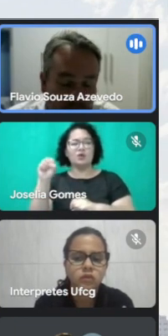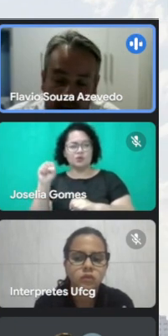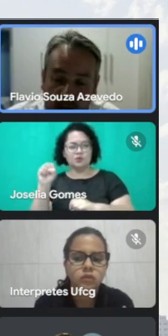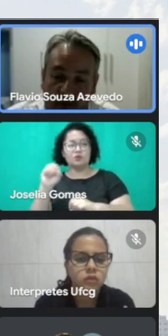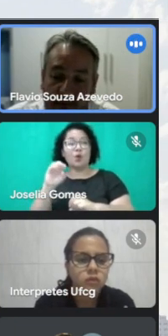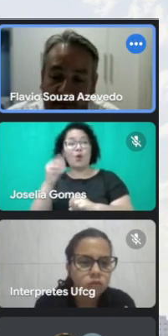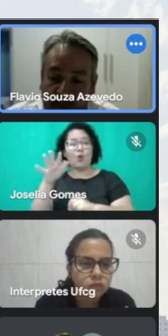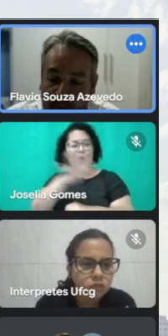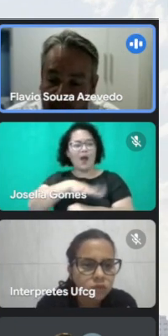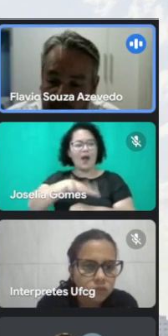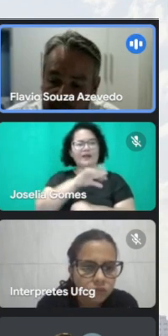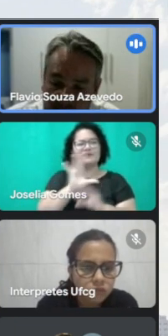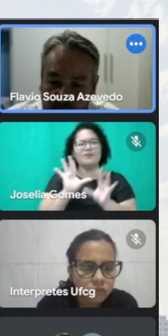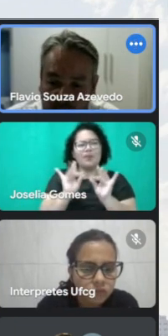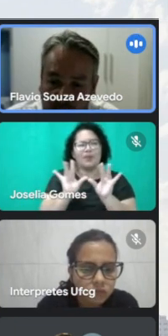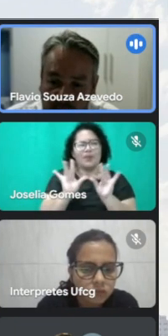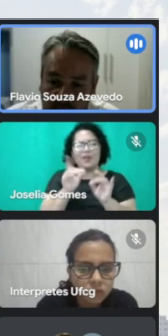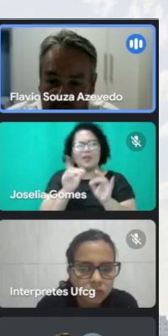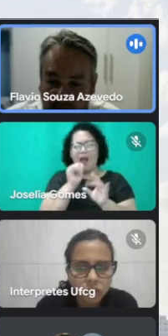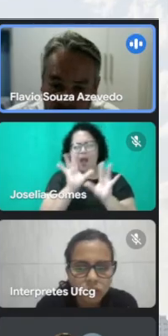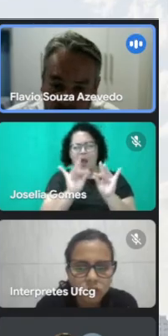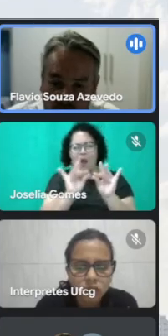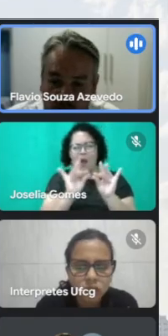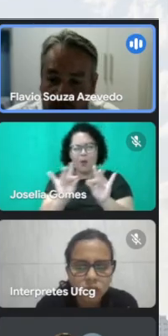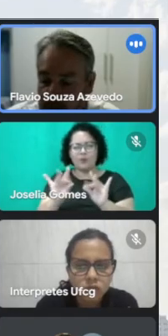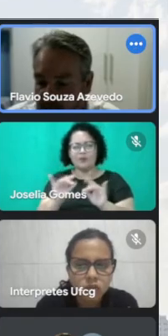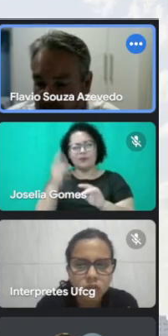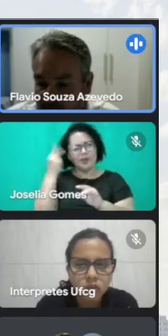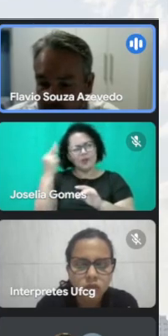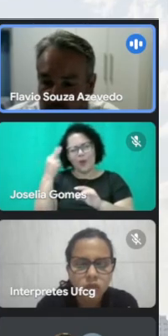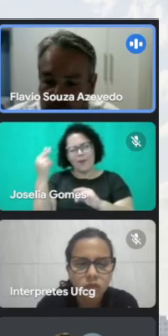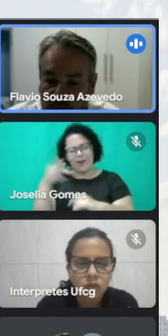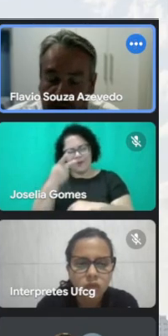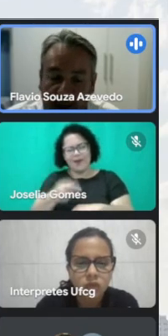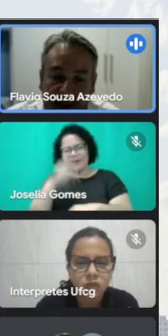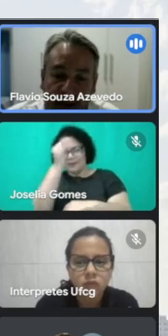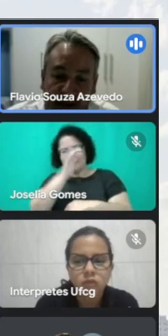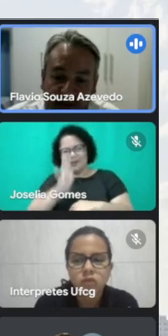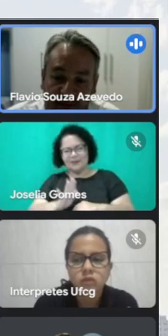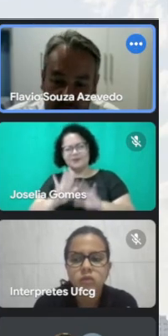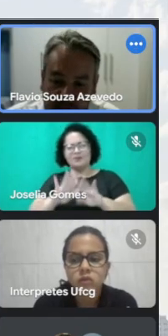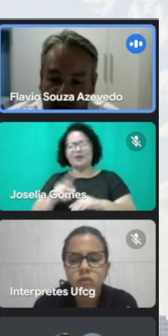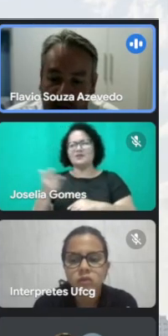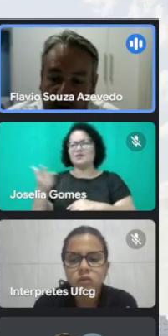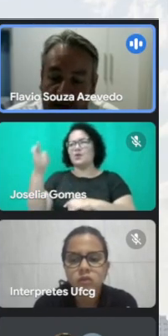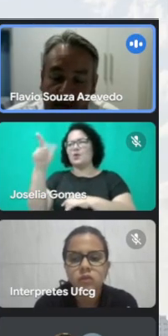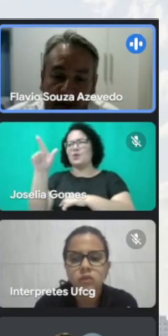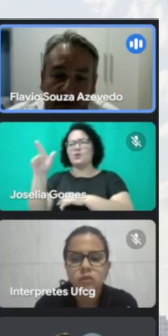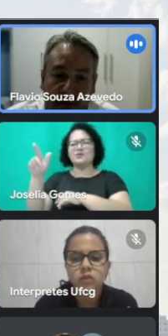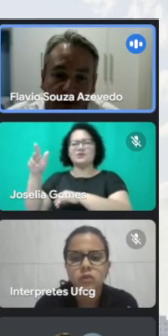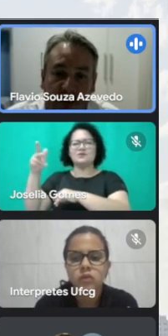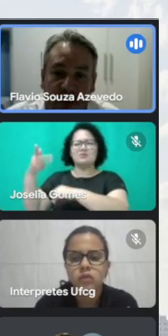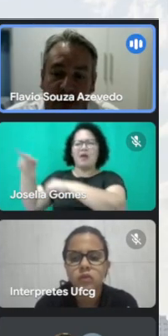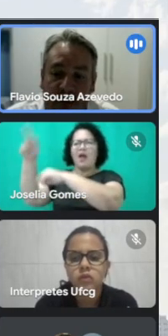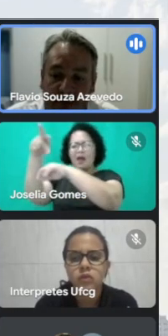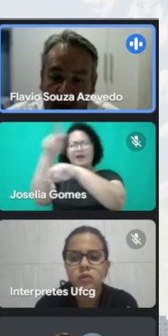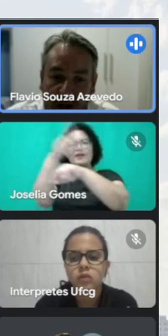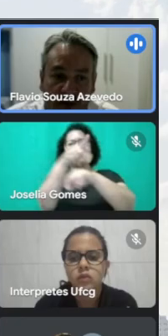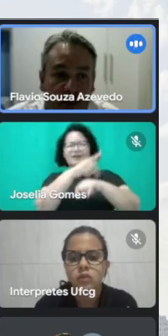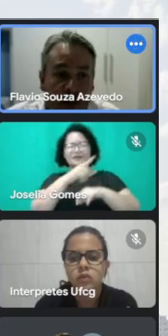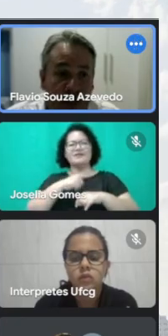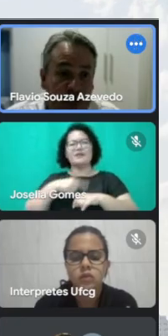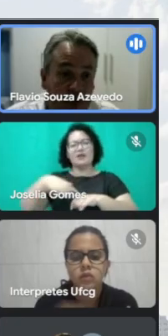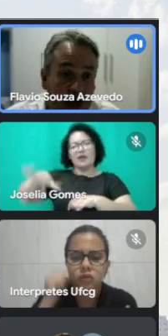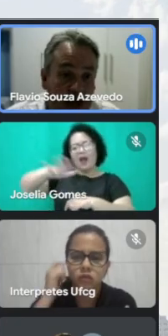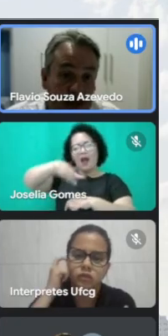nossa região, mas, né, em outras partes do mundo, e até aqui no sul do país, a gente, né, tem conhecimento que são essas áreas de